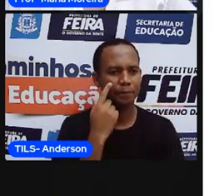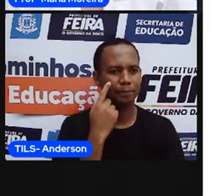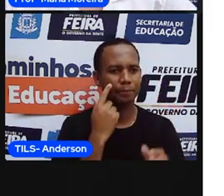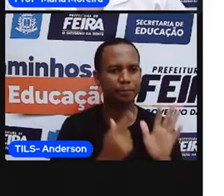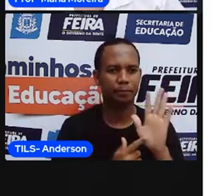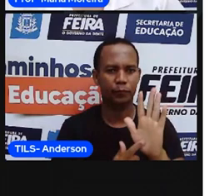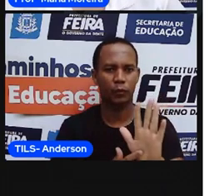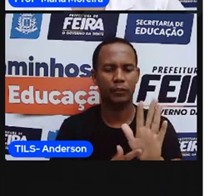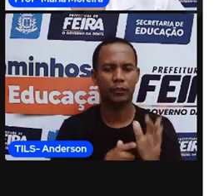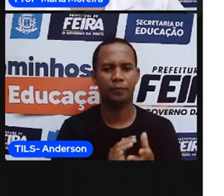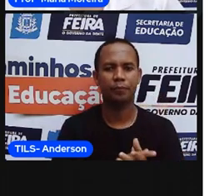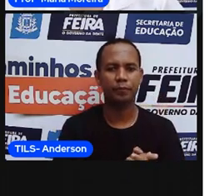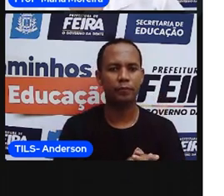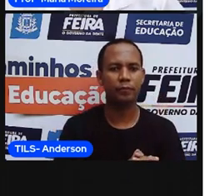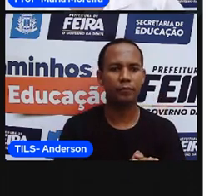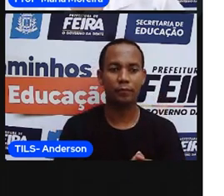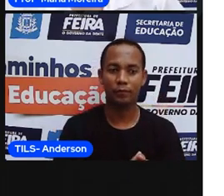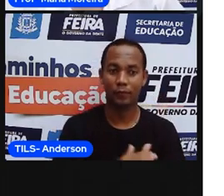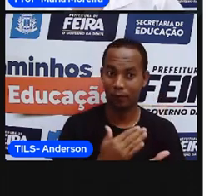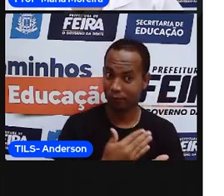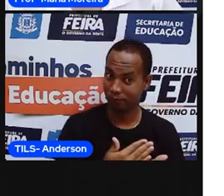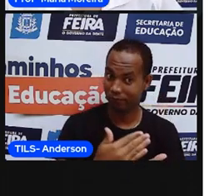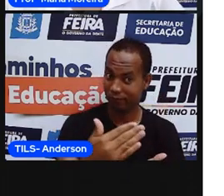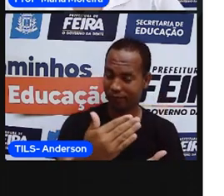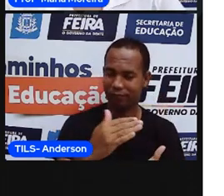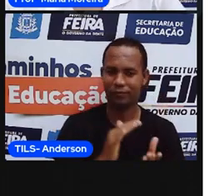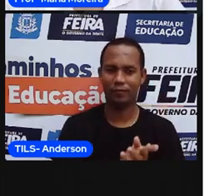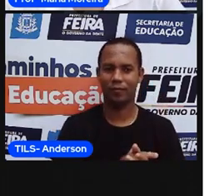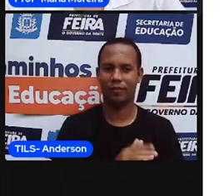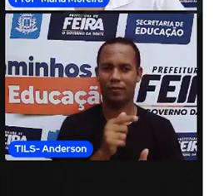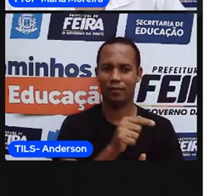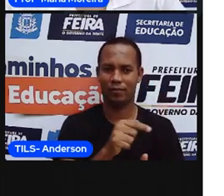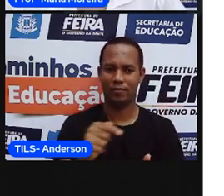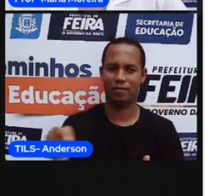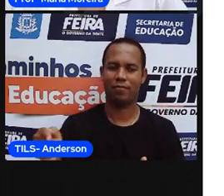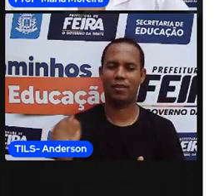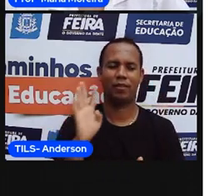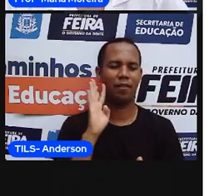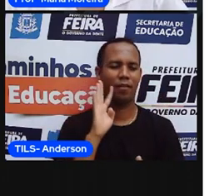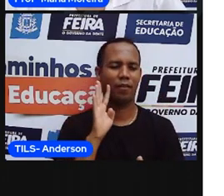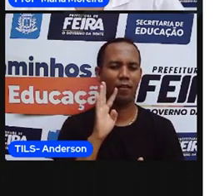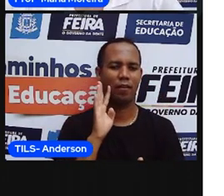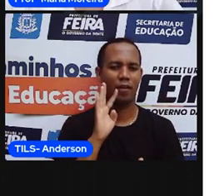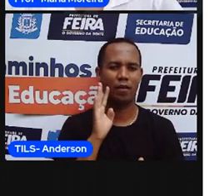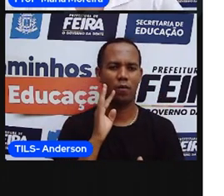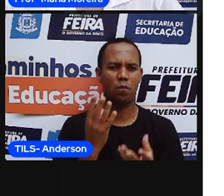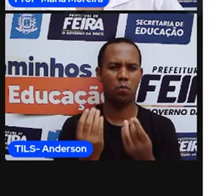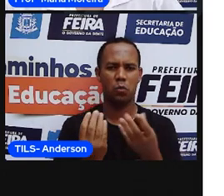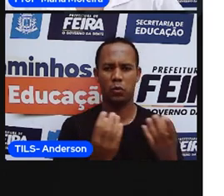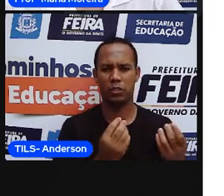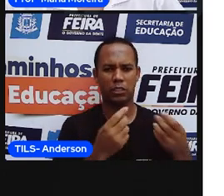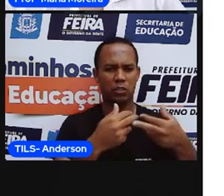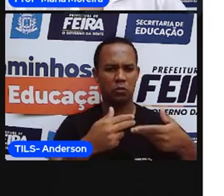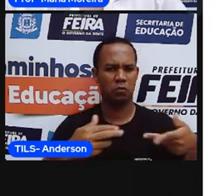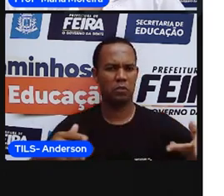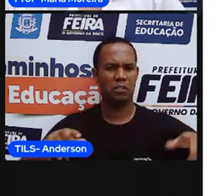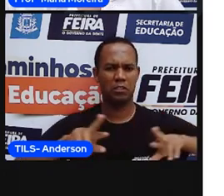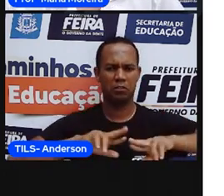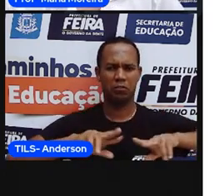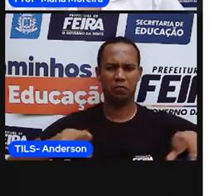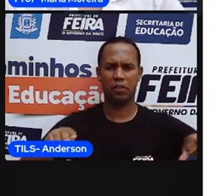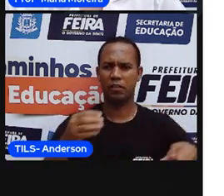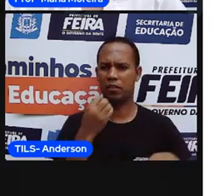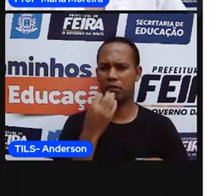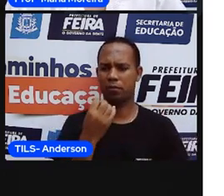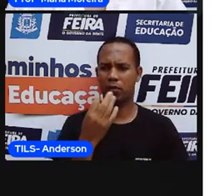Tá? Então, vamos, que o assunto dessa semana é muito bacana, traz muita curiosidade, muita coisa